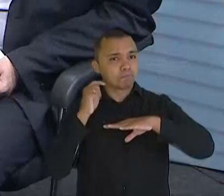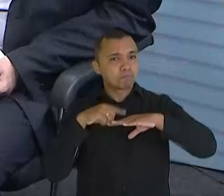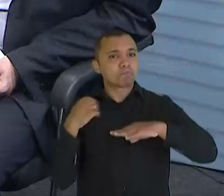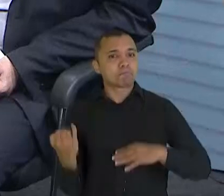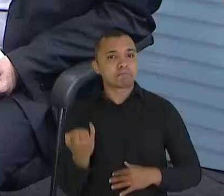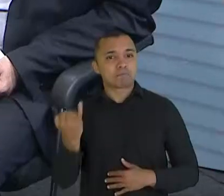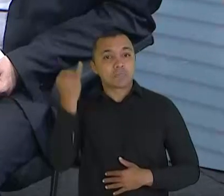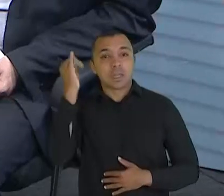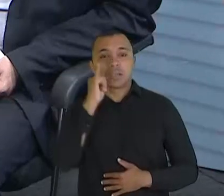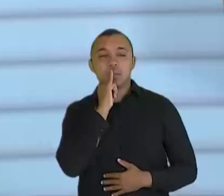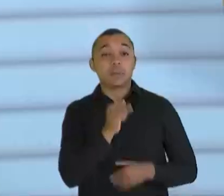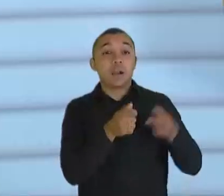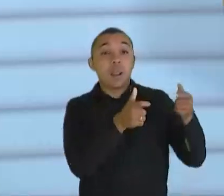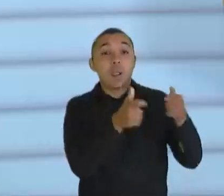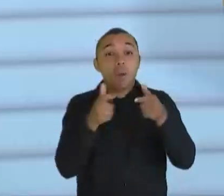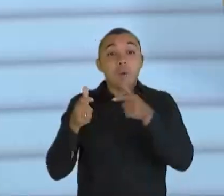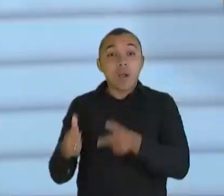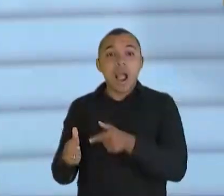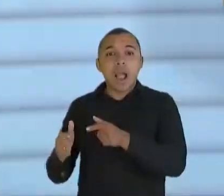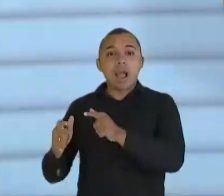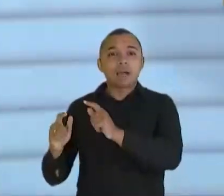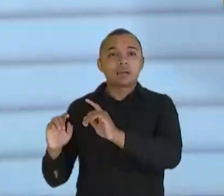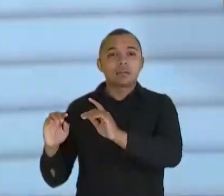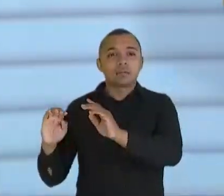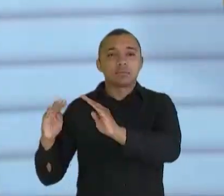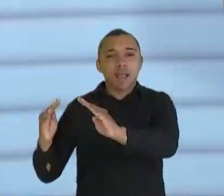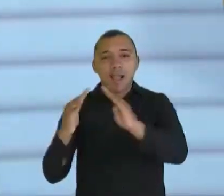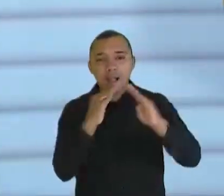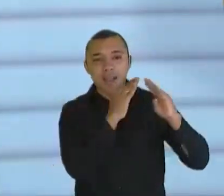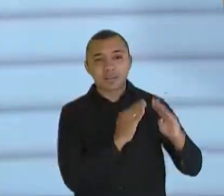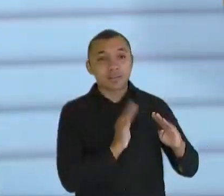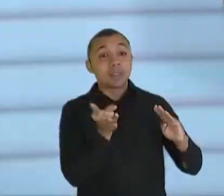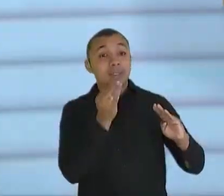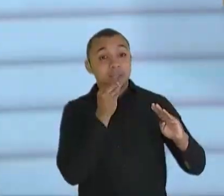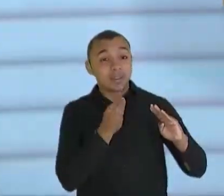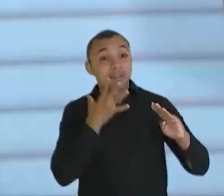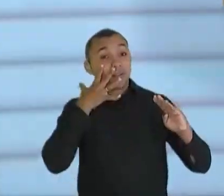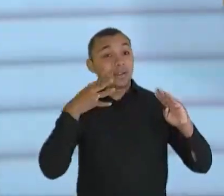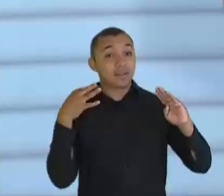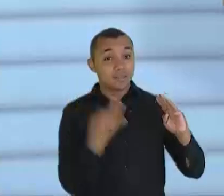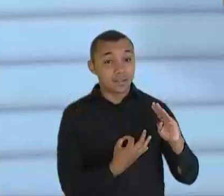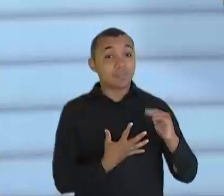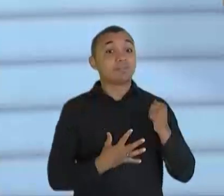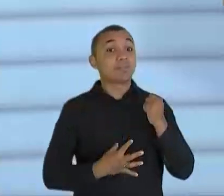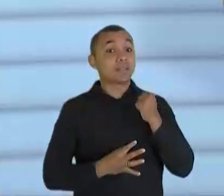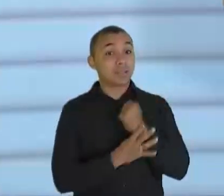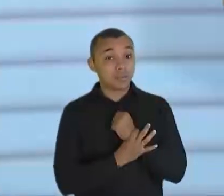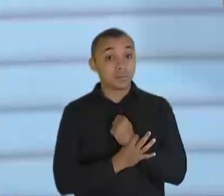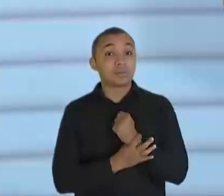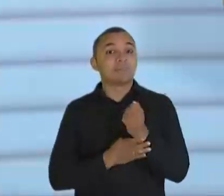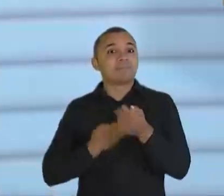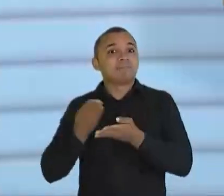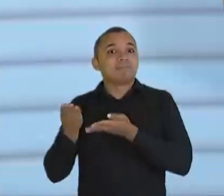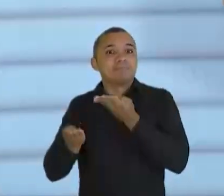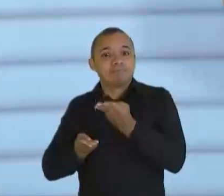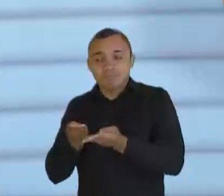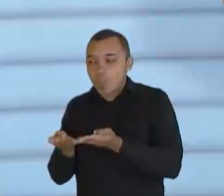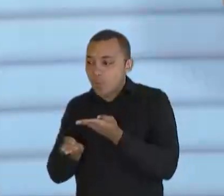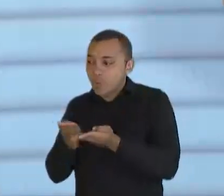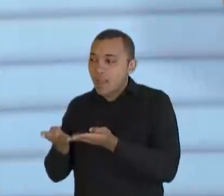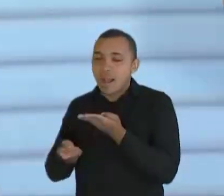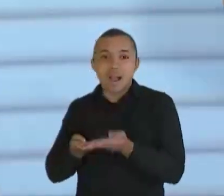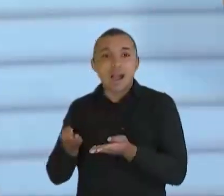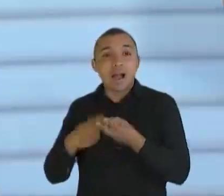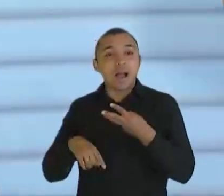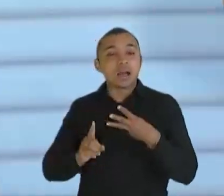os conjuntos habitacionais têm que ter muita atenção, proteção, cuidado, relação